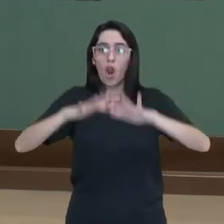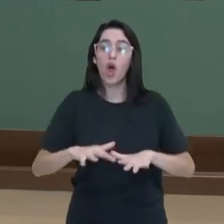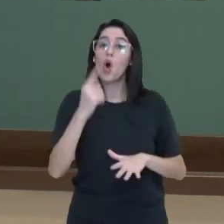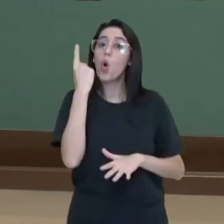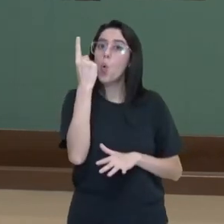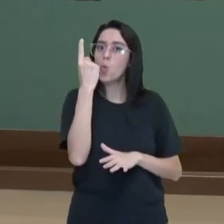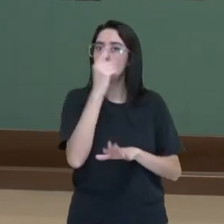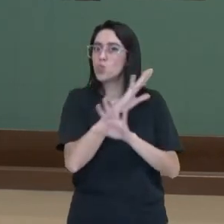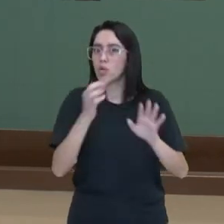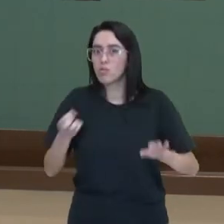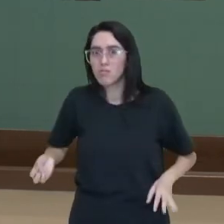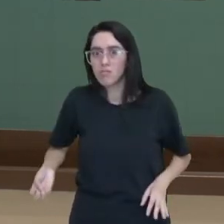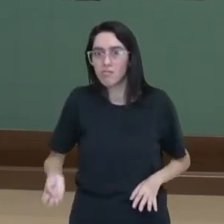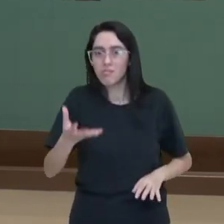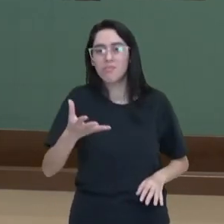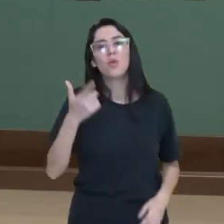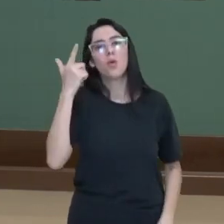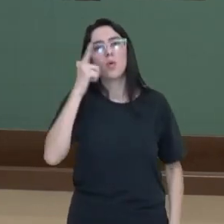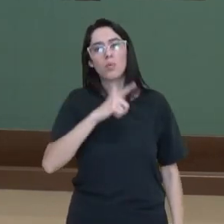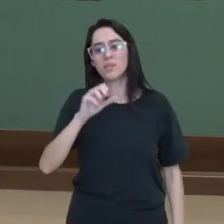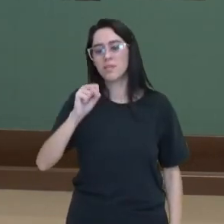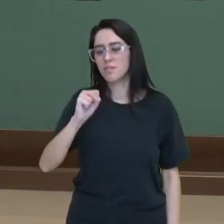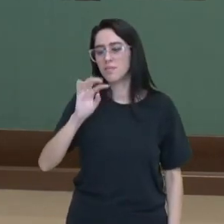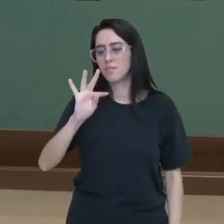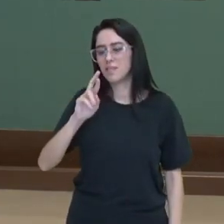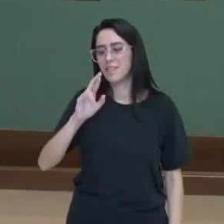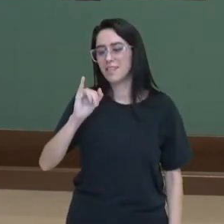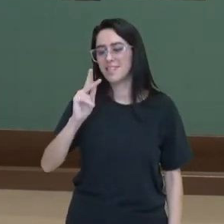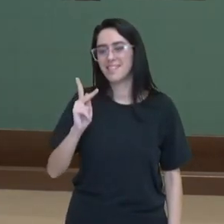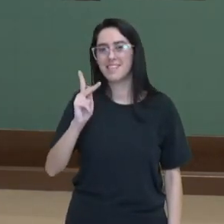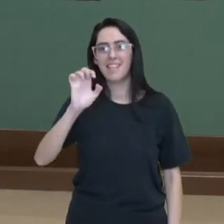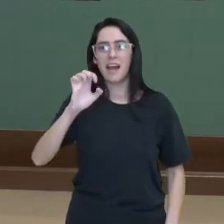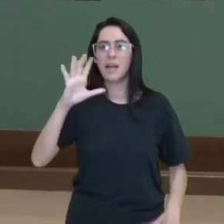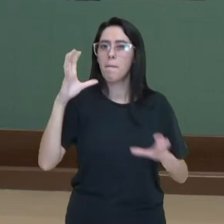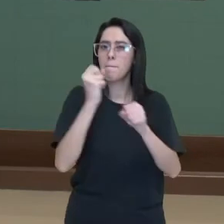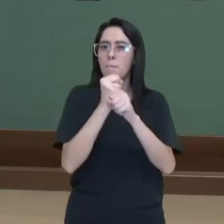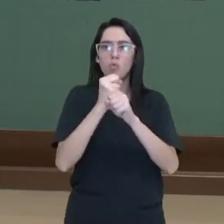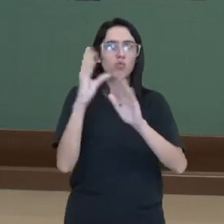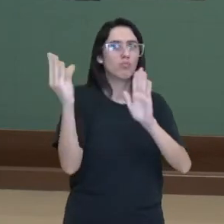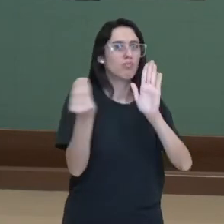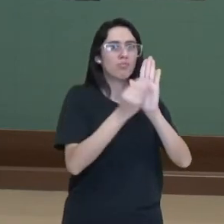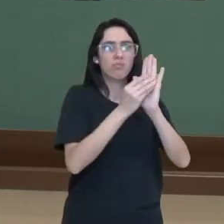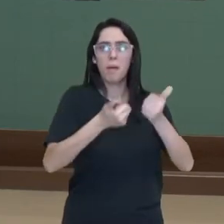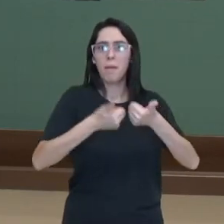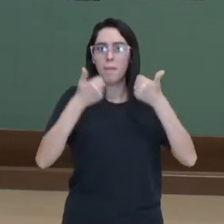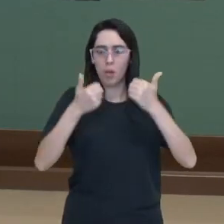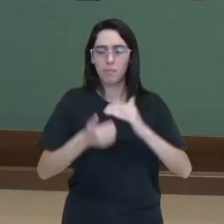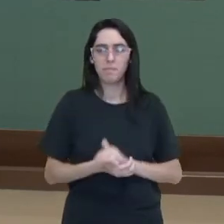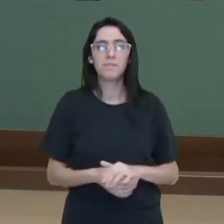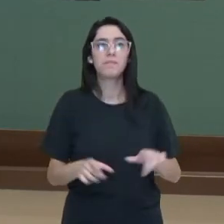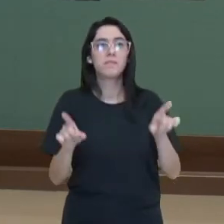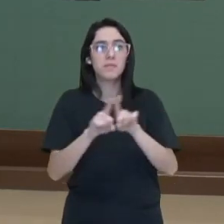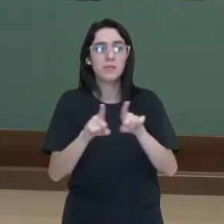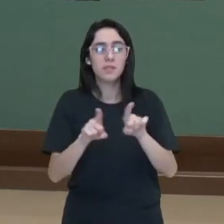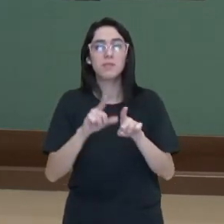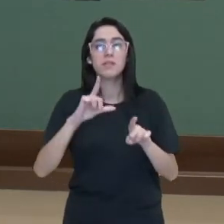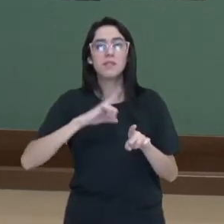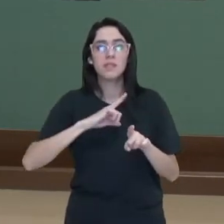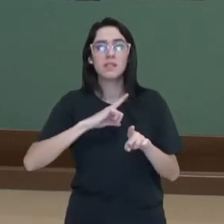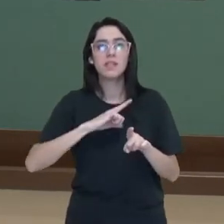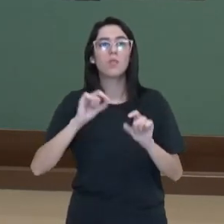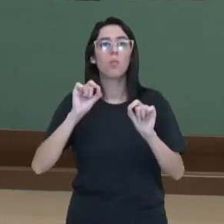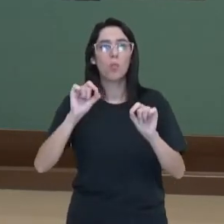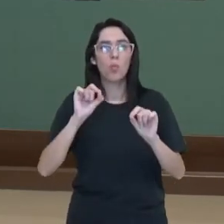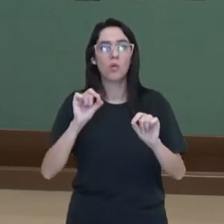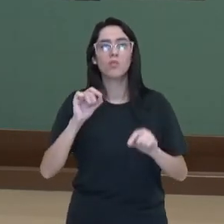da bola, você consegue o strike, é a maior pontuação do boliche. Ainda a gente tem o tiro com arco.